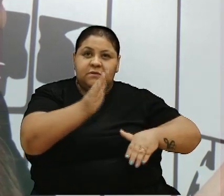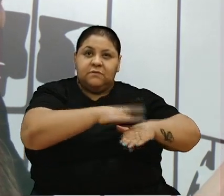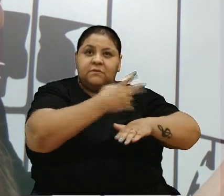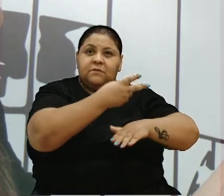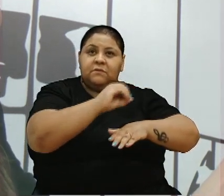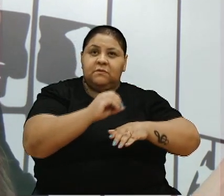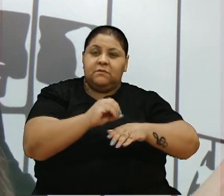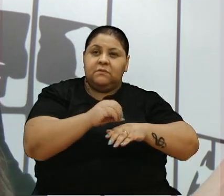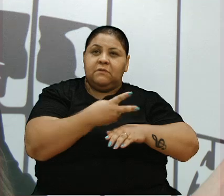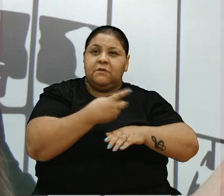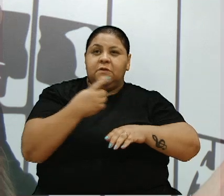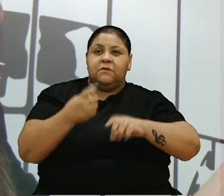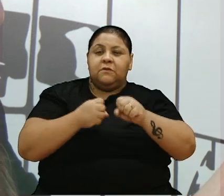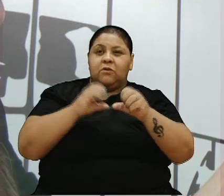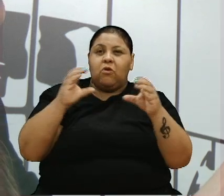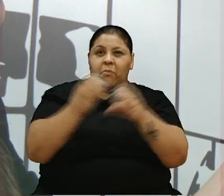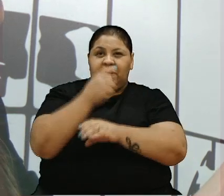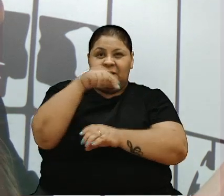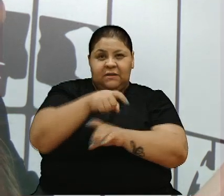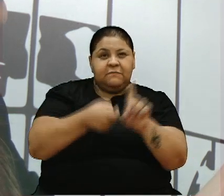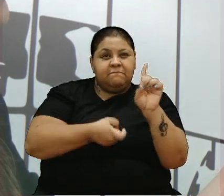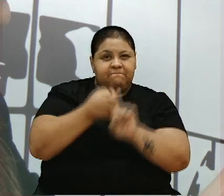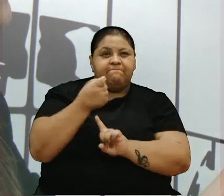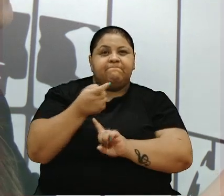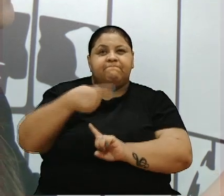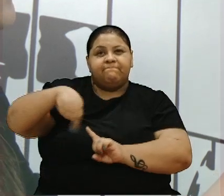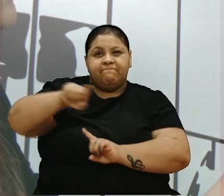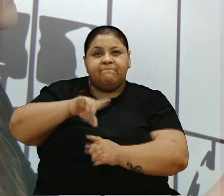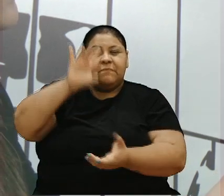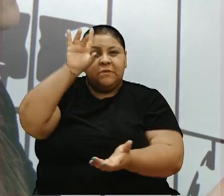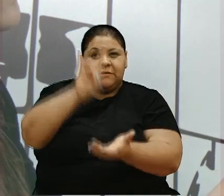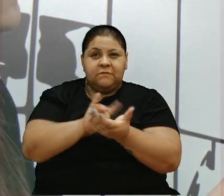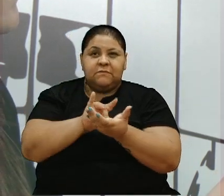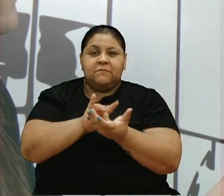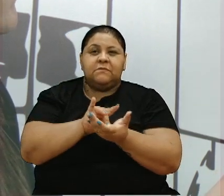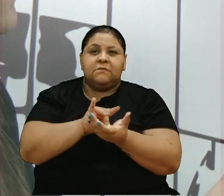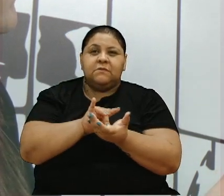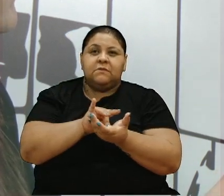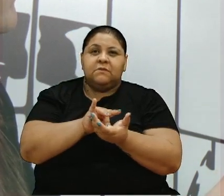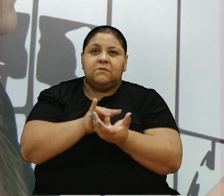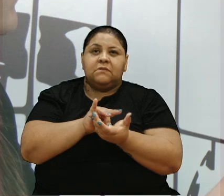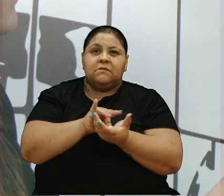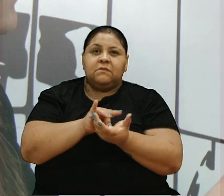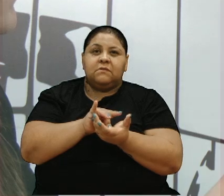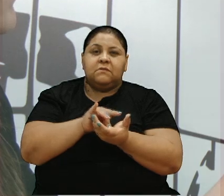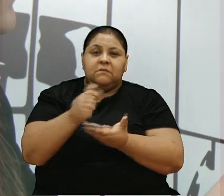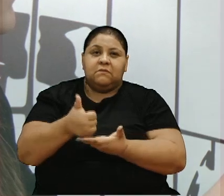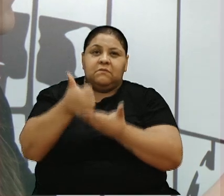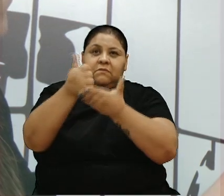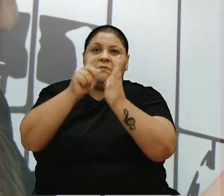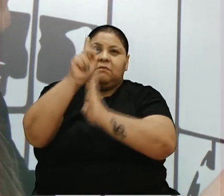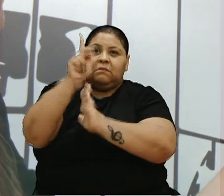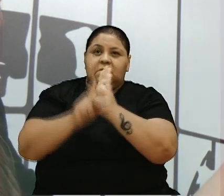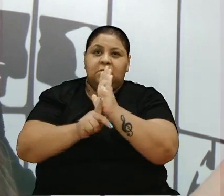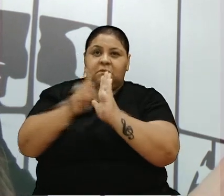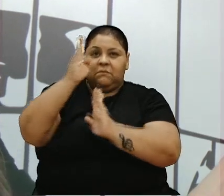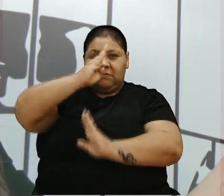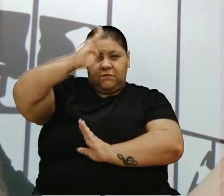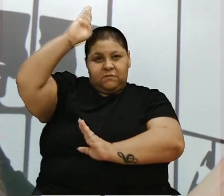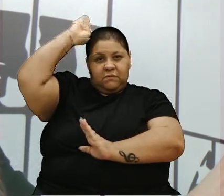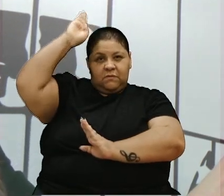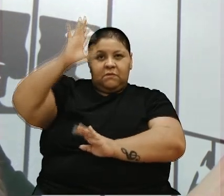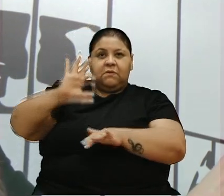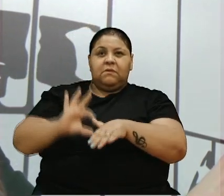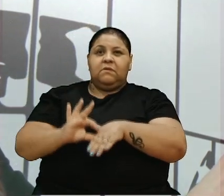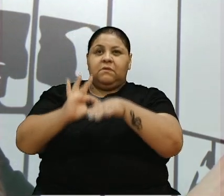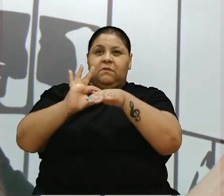anos, 21 anos inclusive completado agora nesse mês, nós firmamos essa cooperação com o projeto Bombeiro Mirim, aí comandado